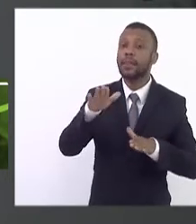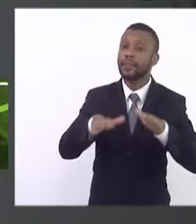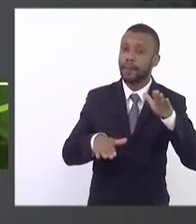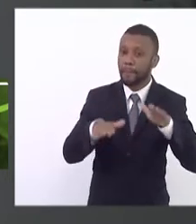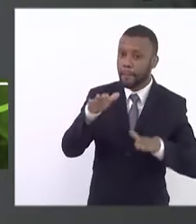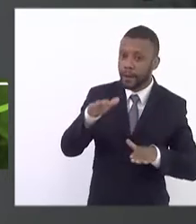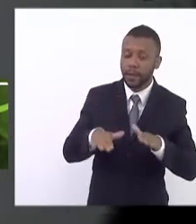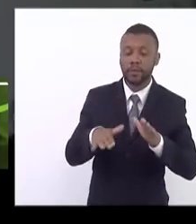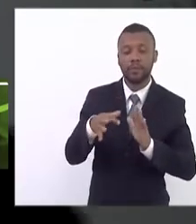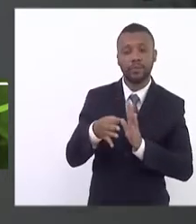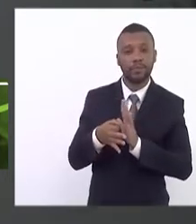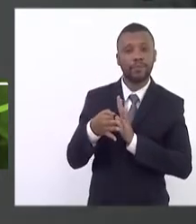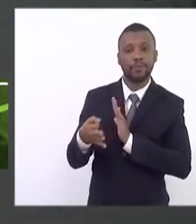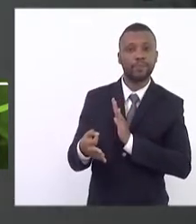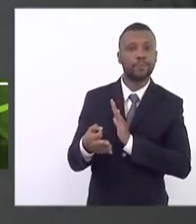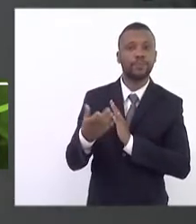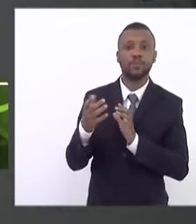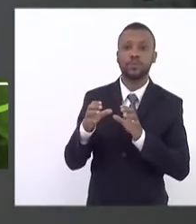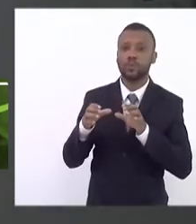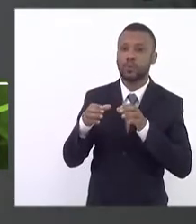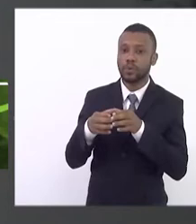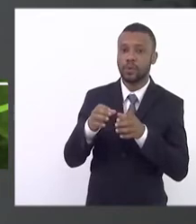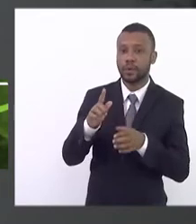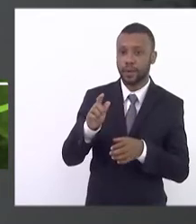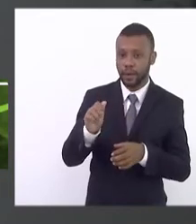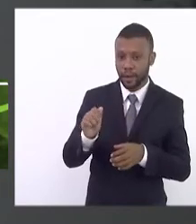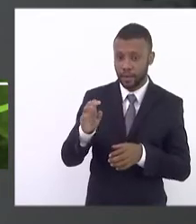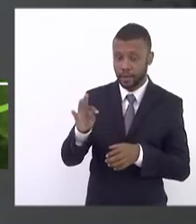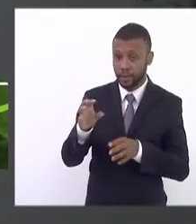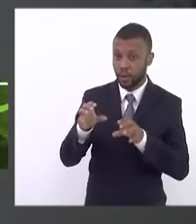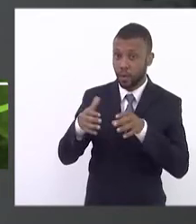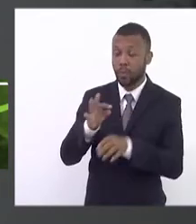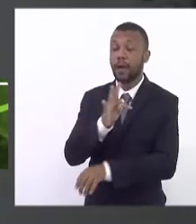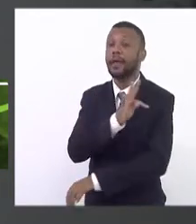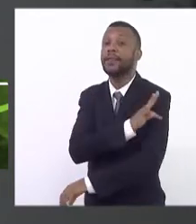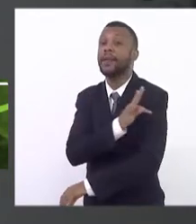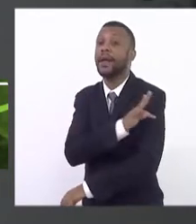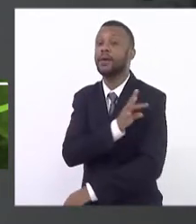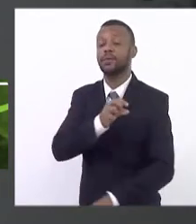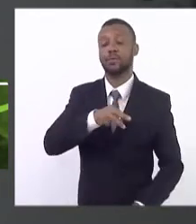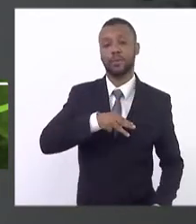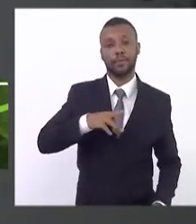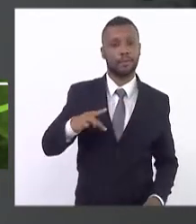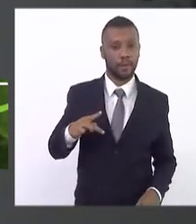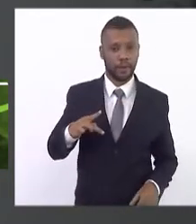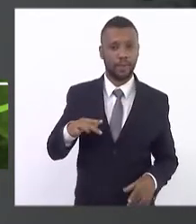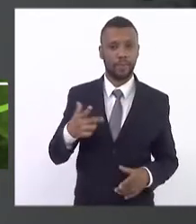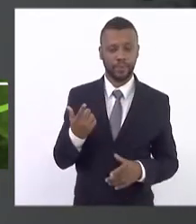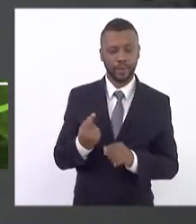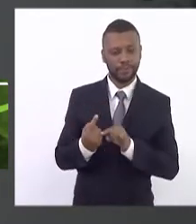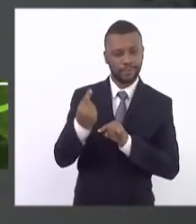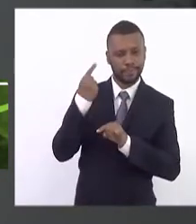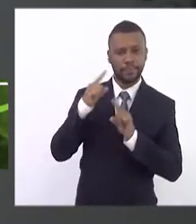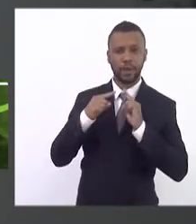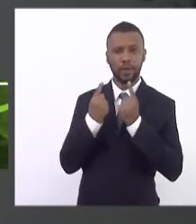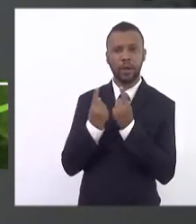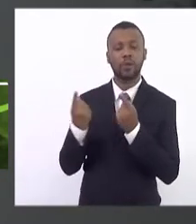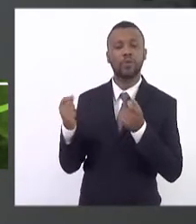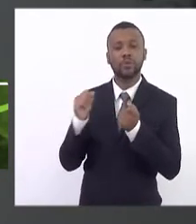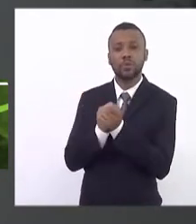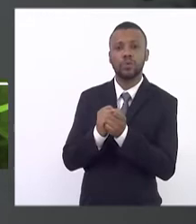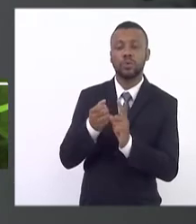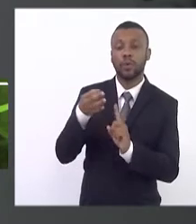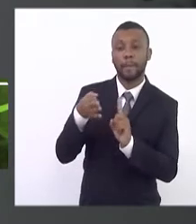uma posição do GAT, que é o grupo técnico do MP. Na última reunião com o procurado, com o promotor